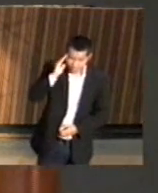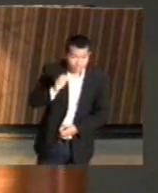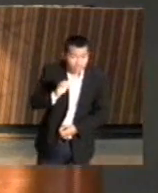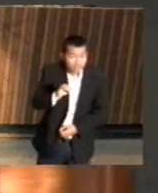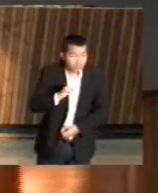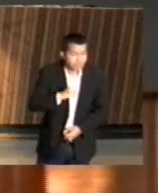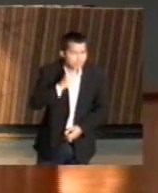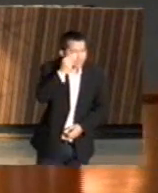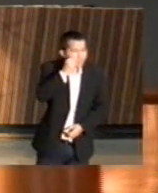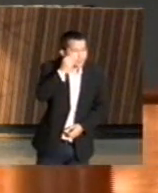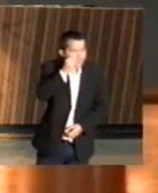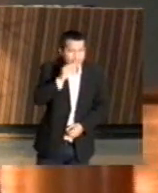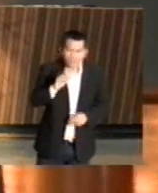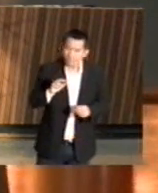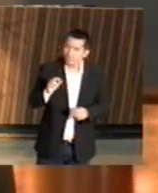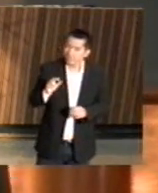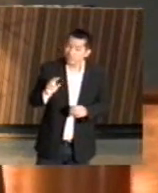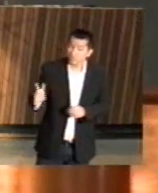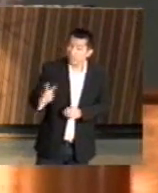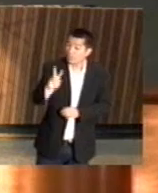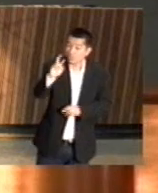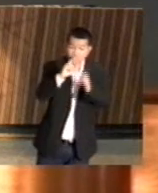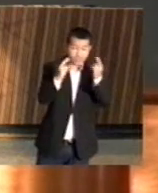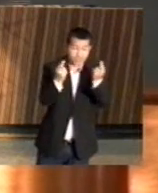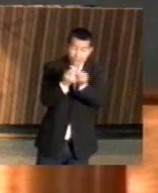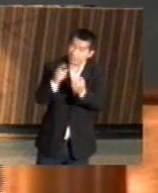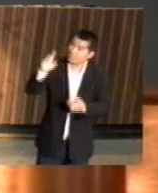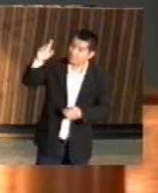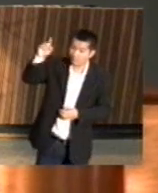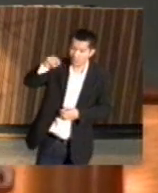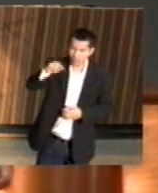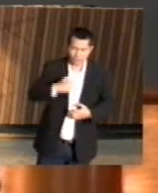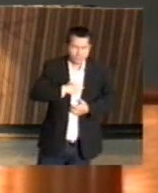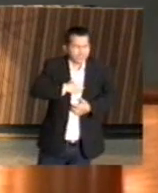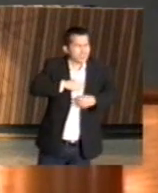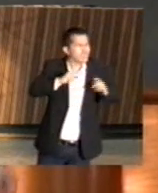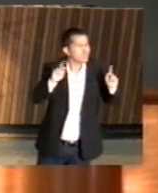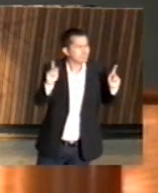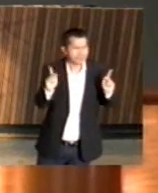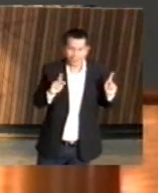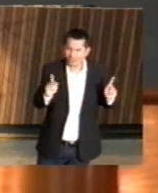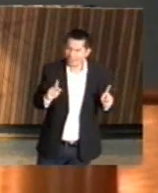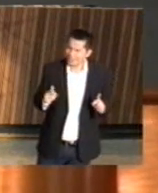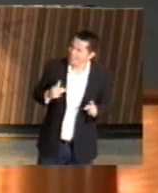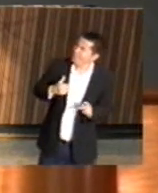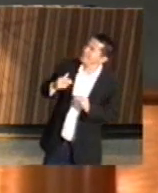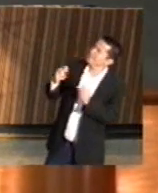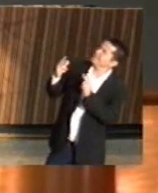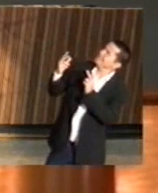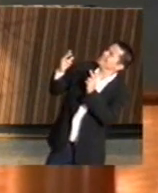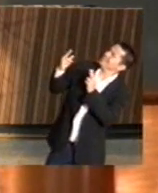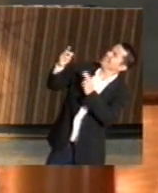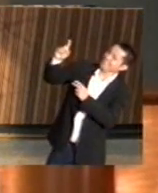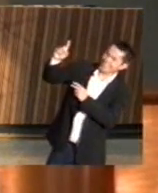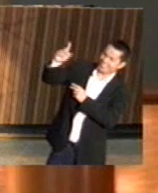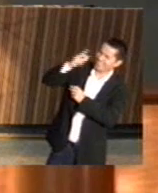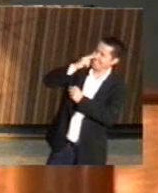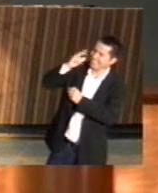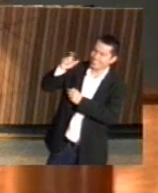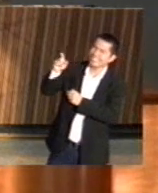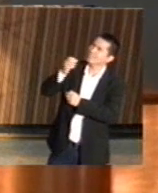Aí eu fui na casa dele, e o homem não me recebia, só deixava a mulher e os filhos na casa dele, e ele não aparecia.